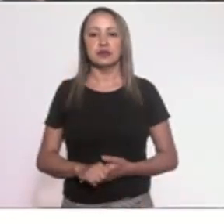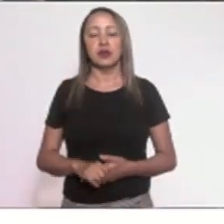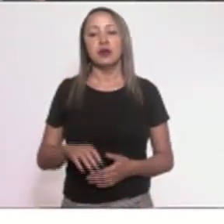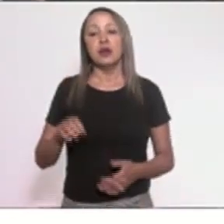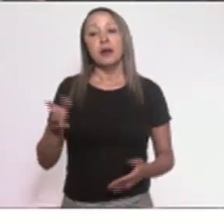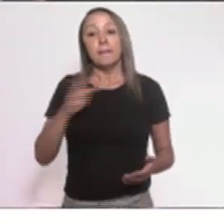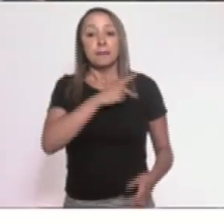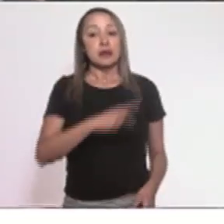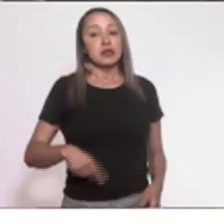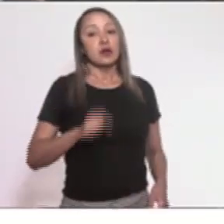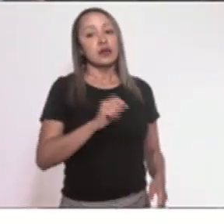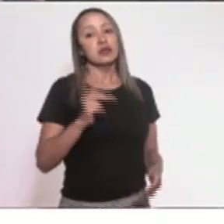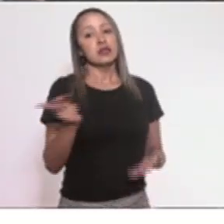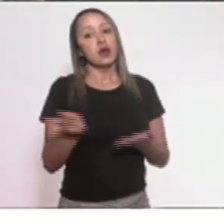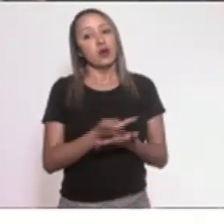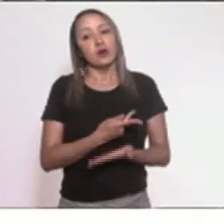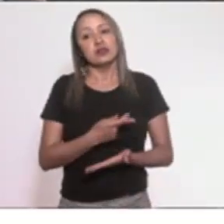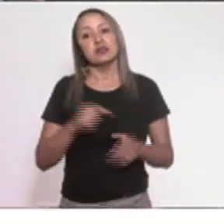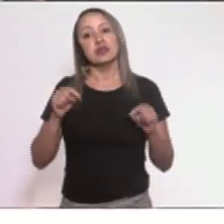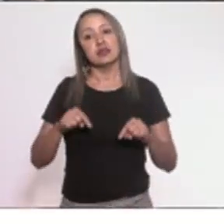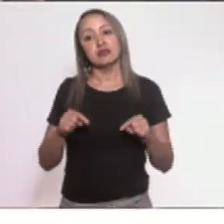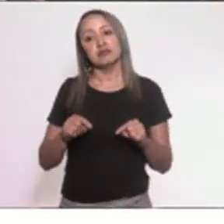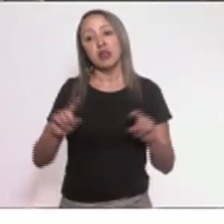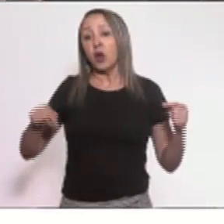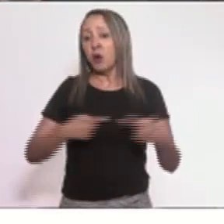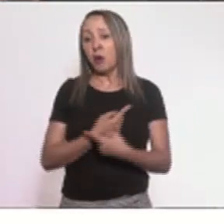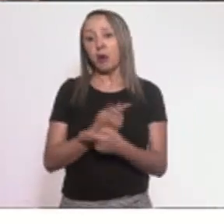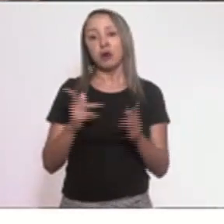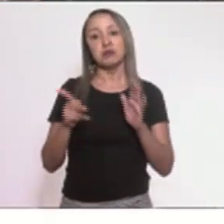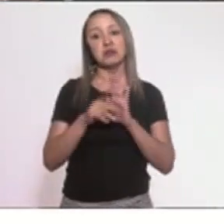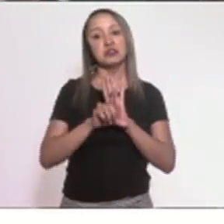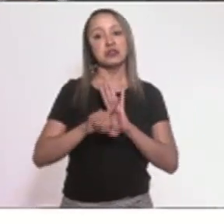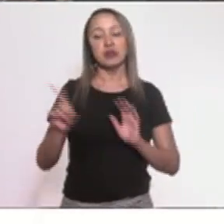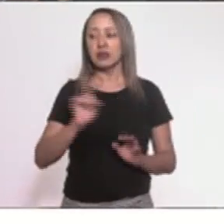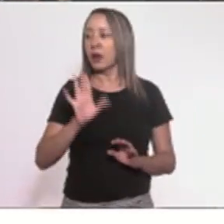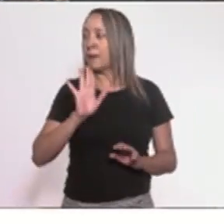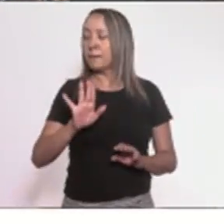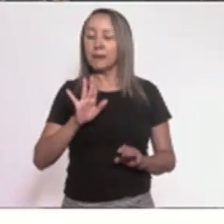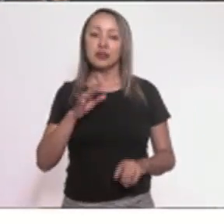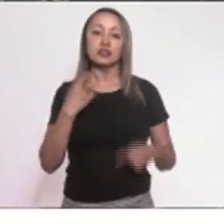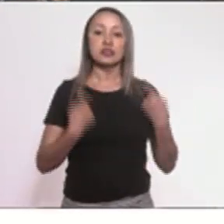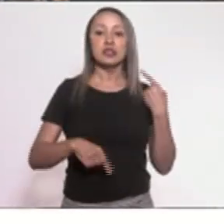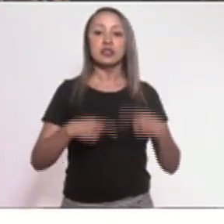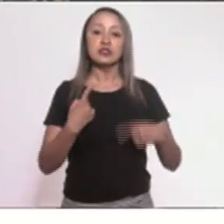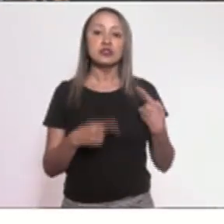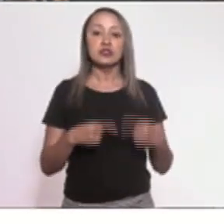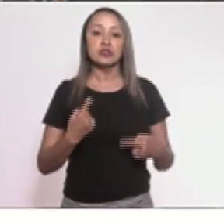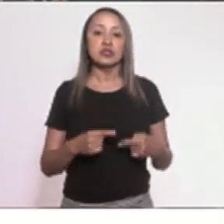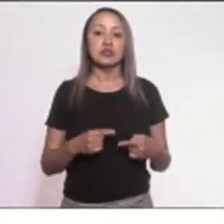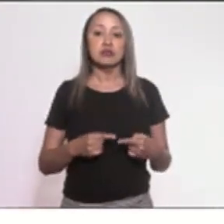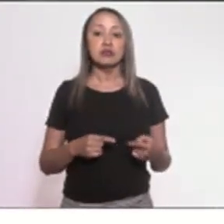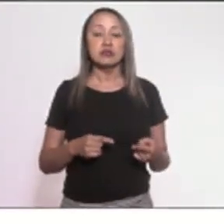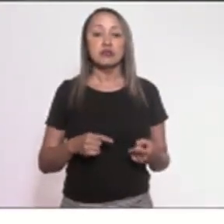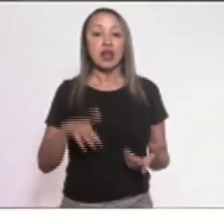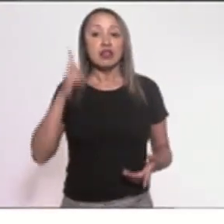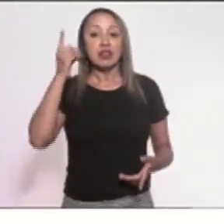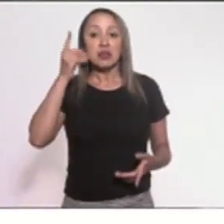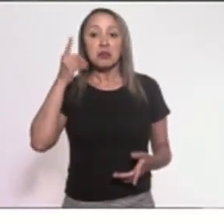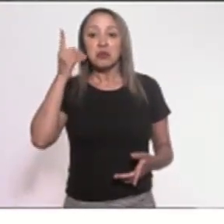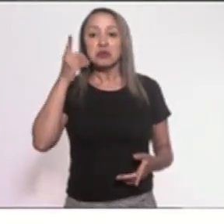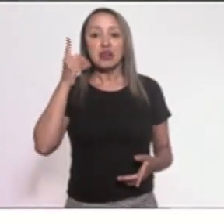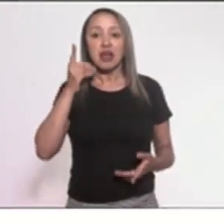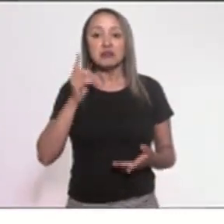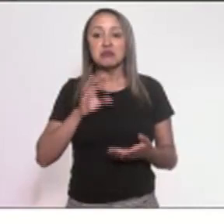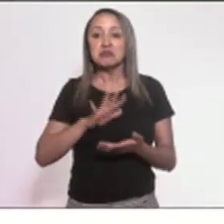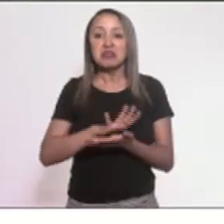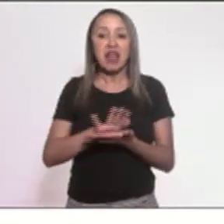aqui dentro, nada contra o projeto, mas o projeto está em discussão. Nenhum deputado foi ali para o